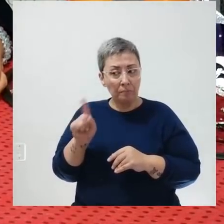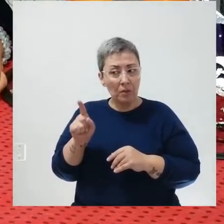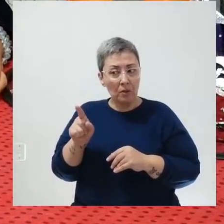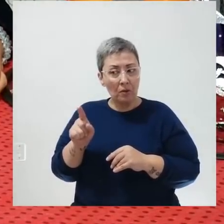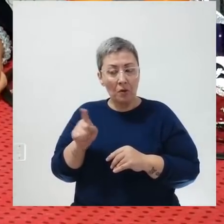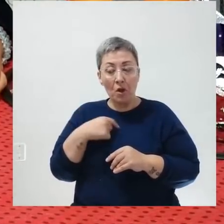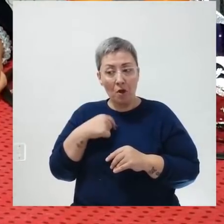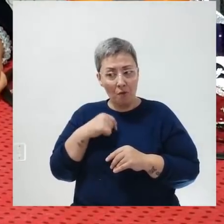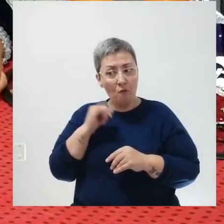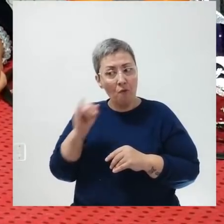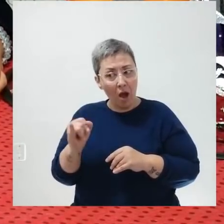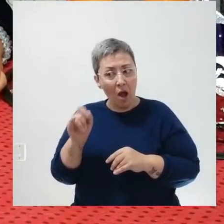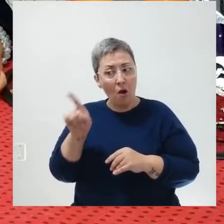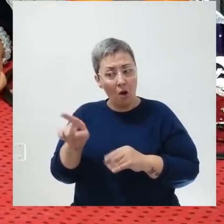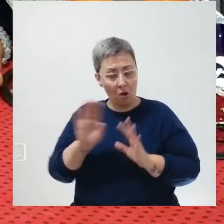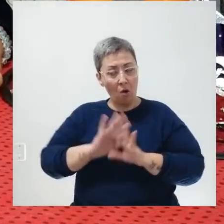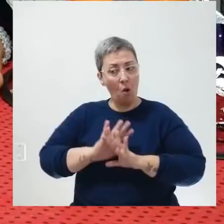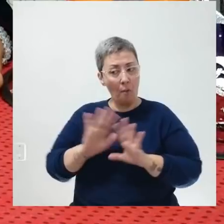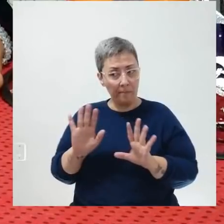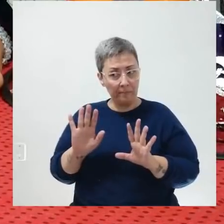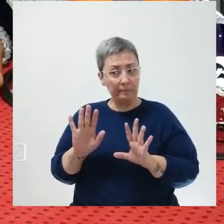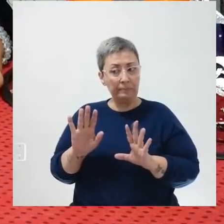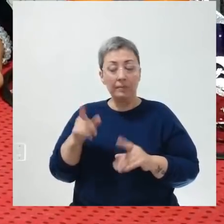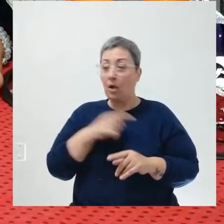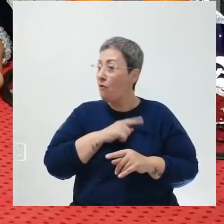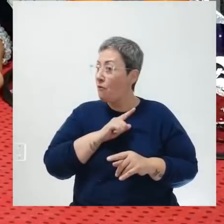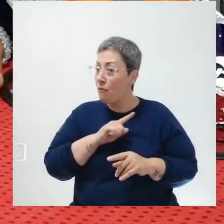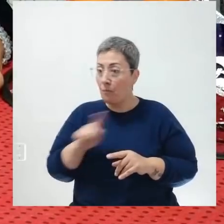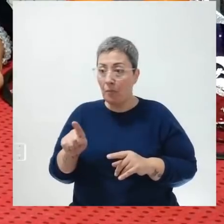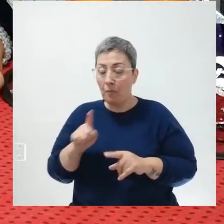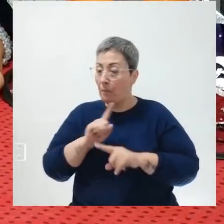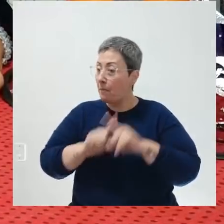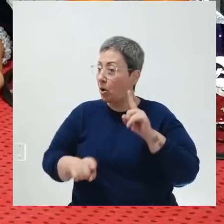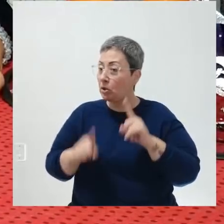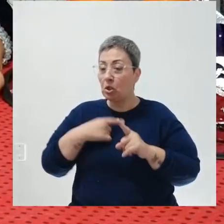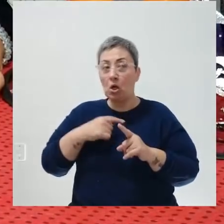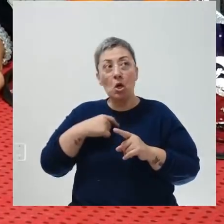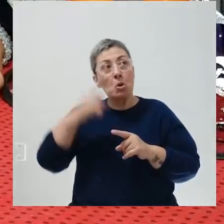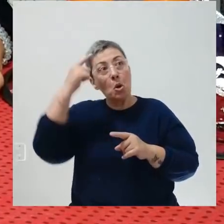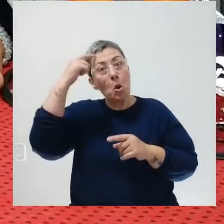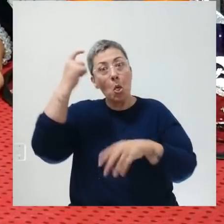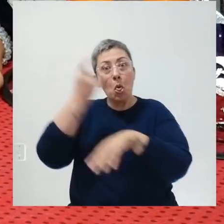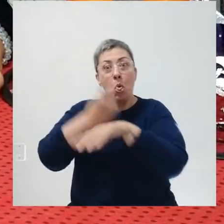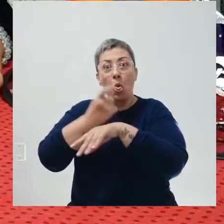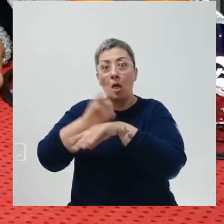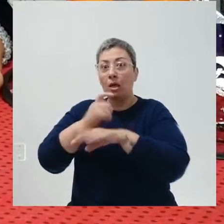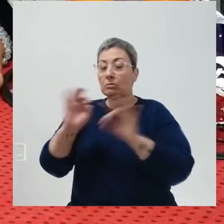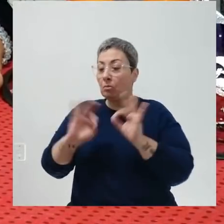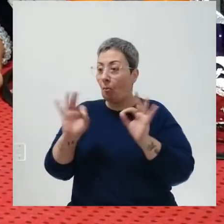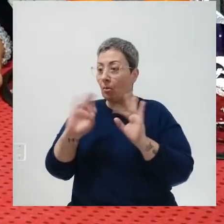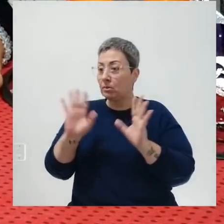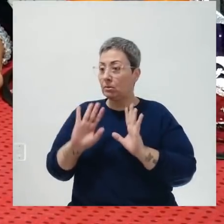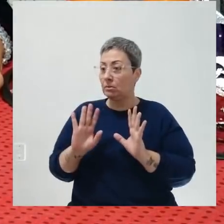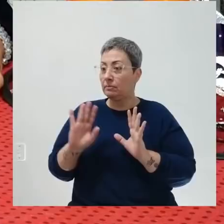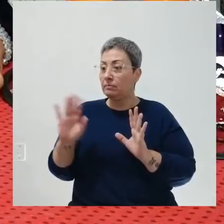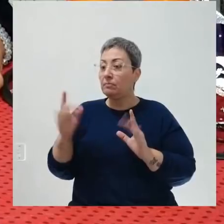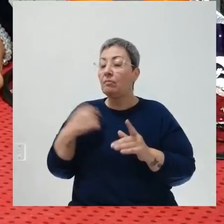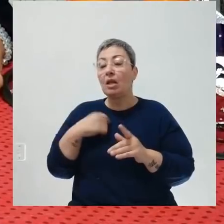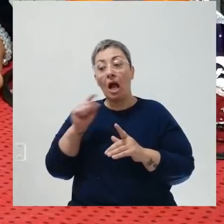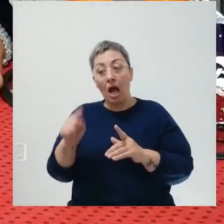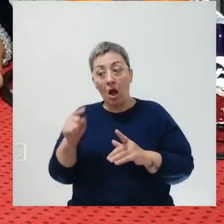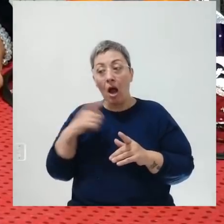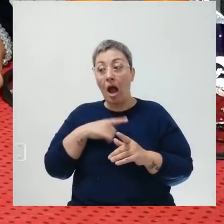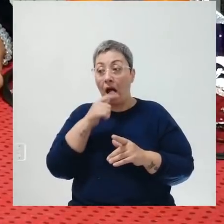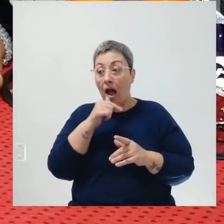menino, eu vou falar uma coisa para você. Não tem que ficar matutando essas coisas na sua cabeça. E